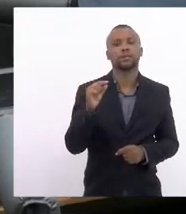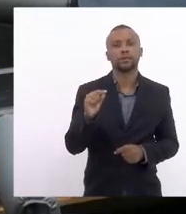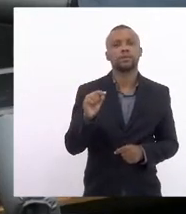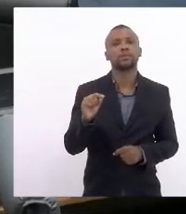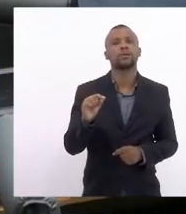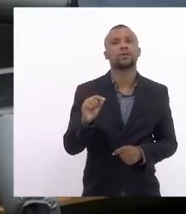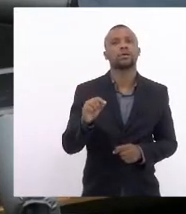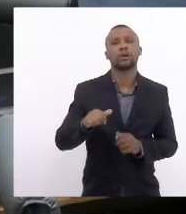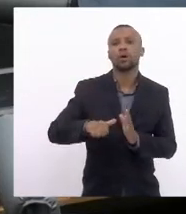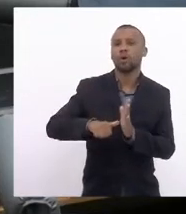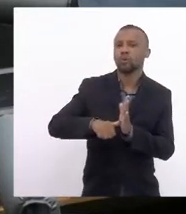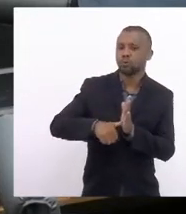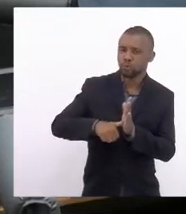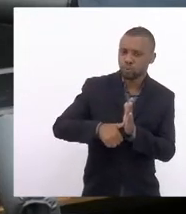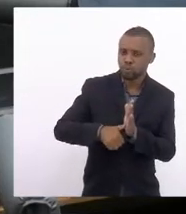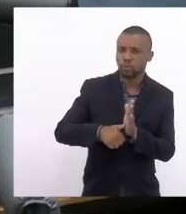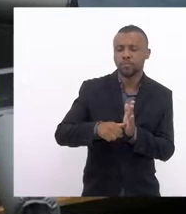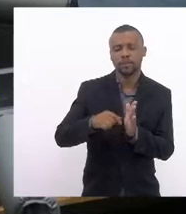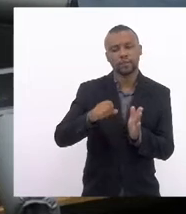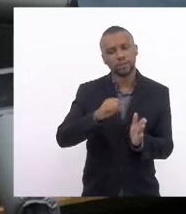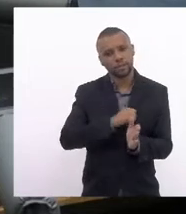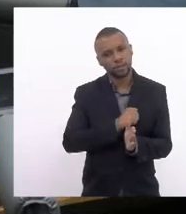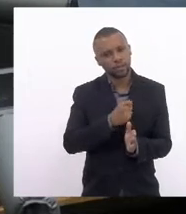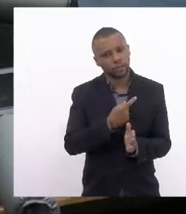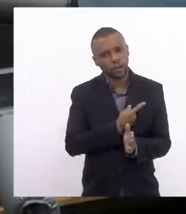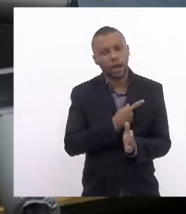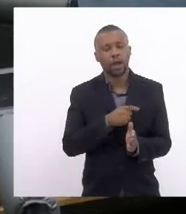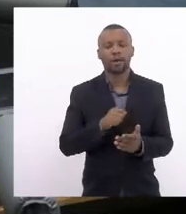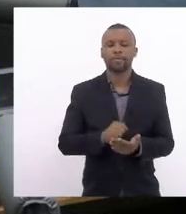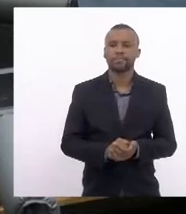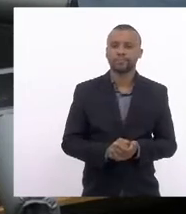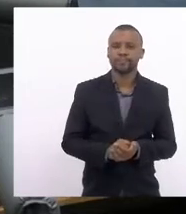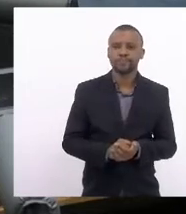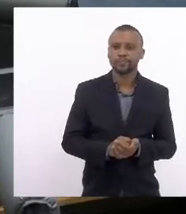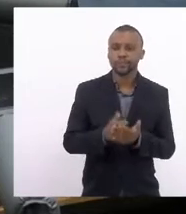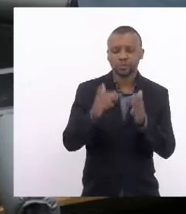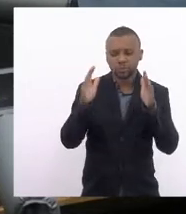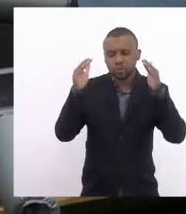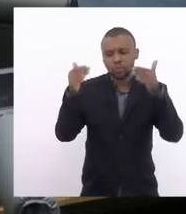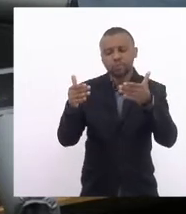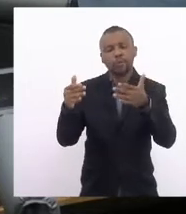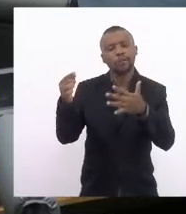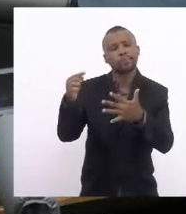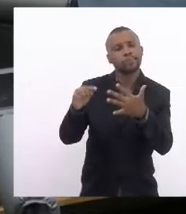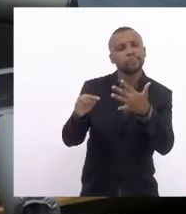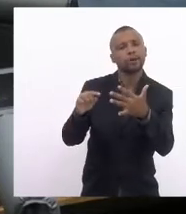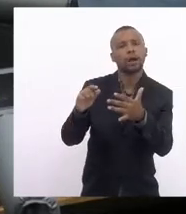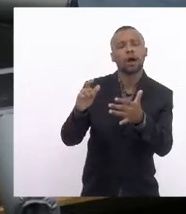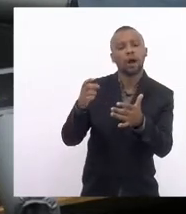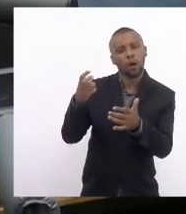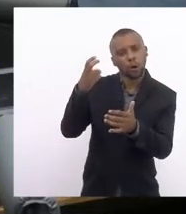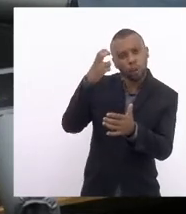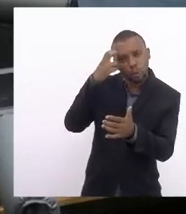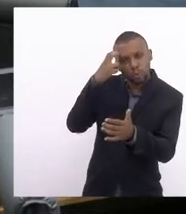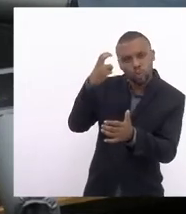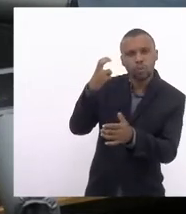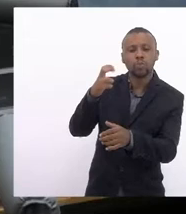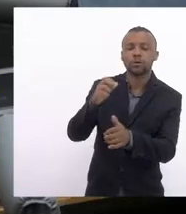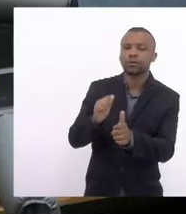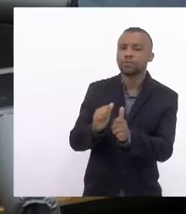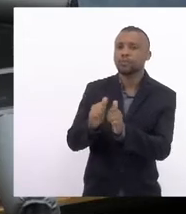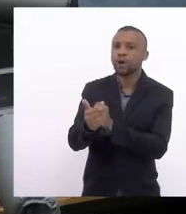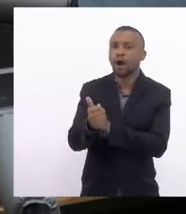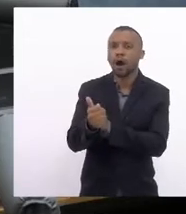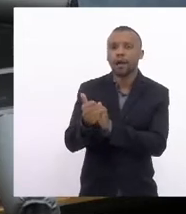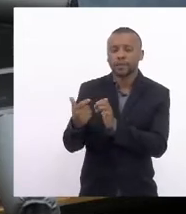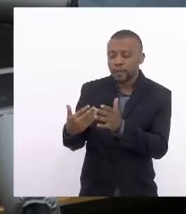da importância do clube em São Gonçalo, da relevância sob o aspecto cultural, o mérito esportivo, de tudo que o clube viveu